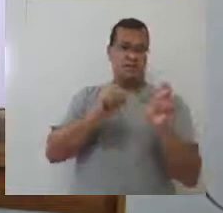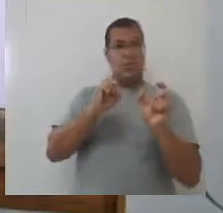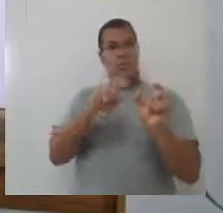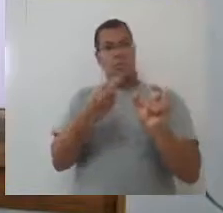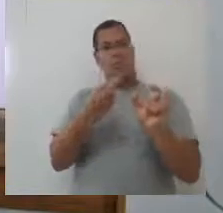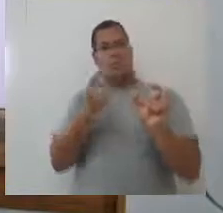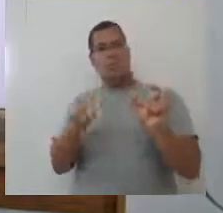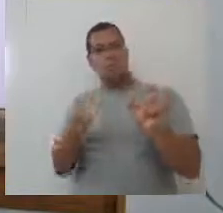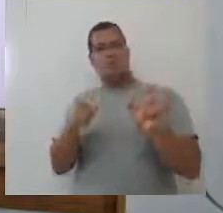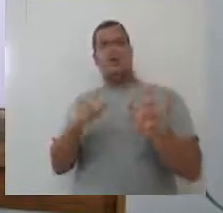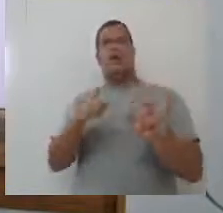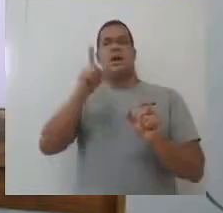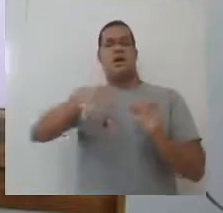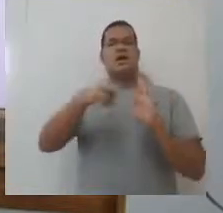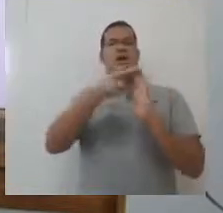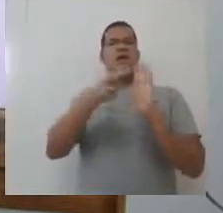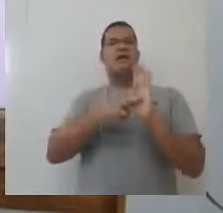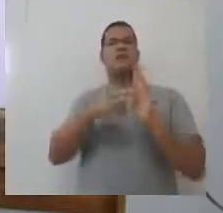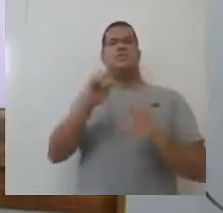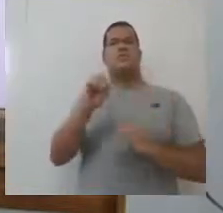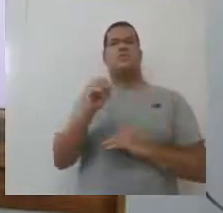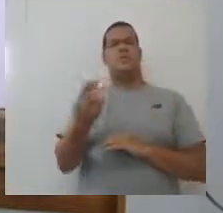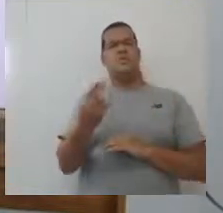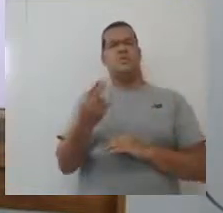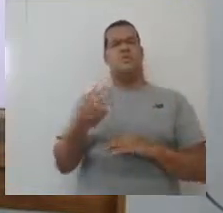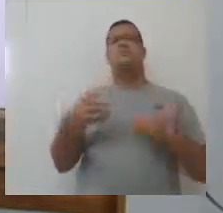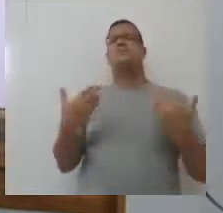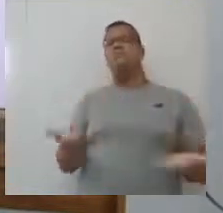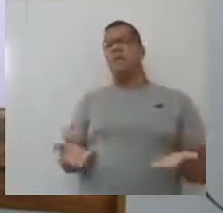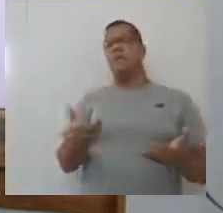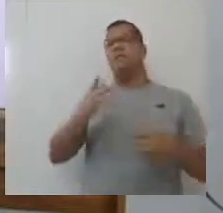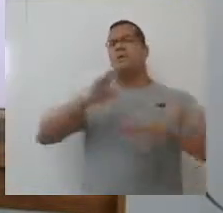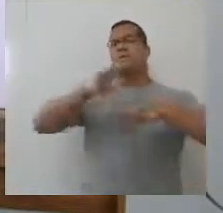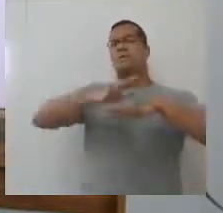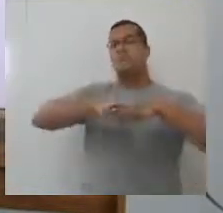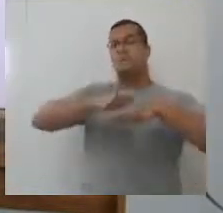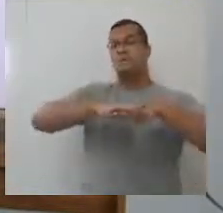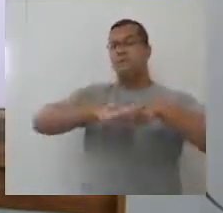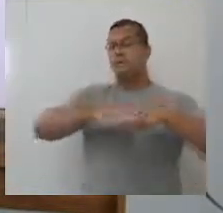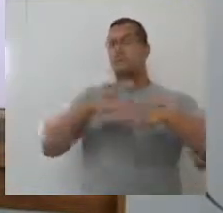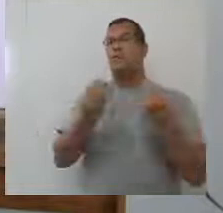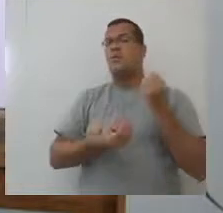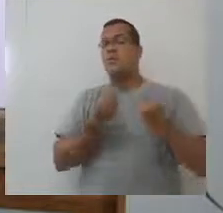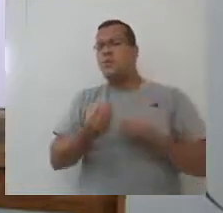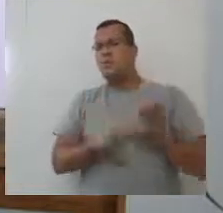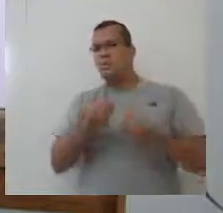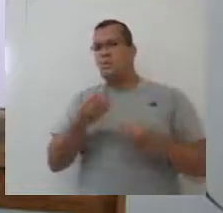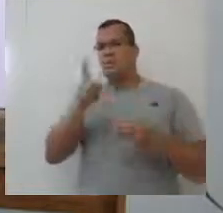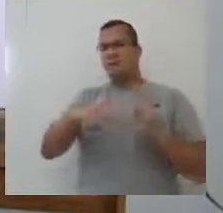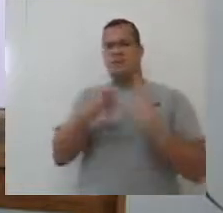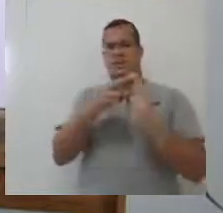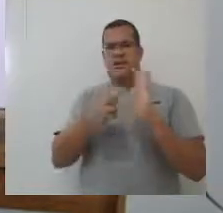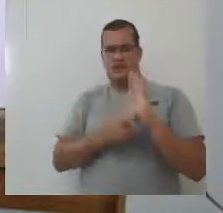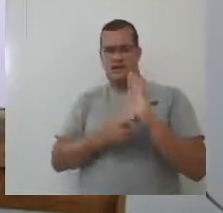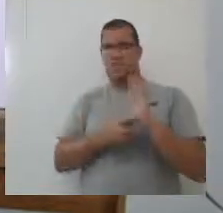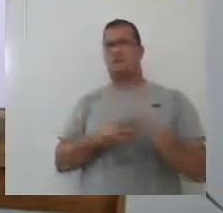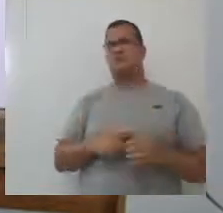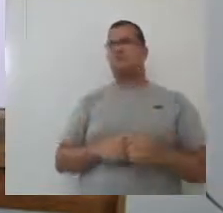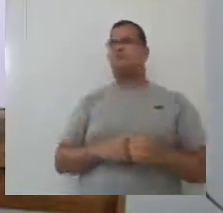outra, tu vai aplicar a regra do ou. Aí tu vai dizer assim, tá, Andrei, mas matematicamente essa regra do ou é o quê? Para ficar mais